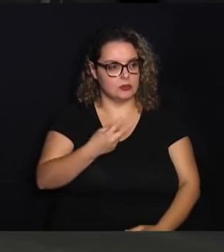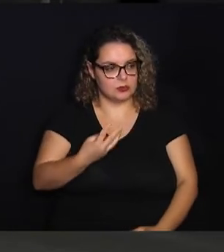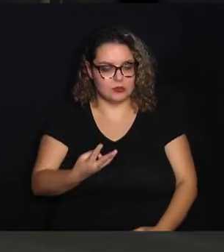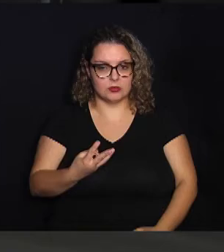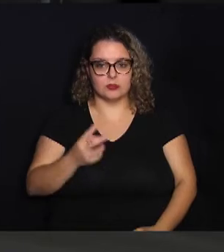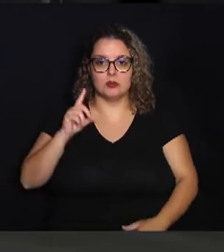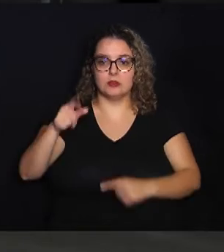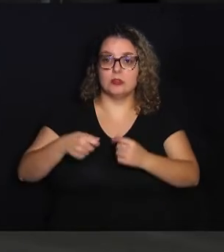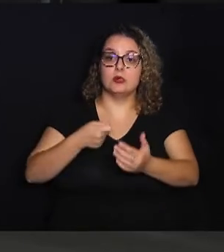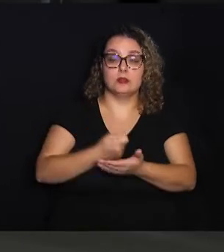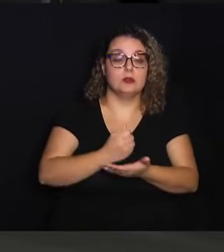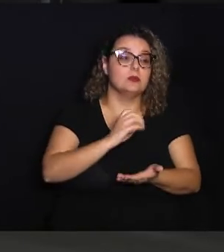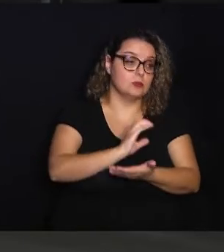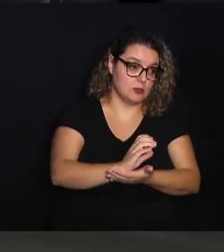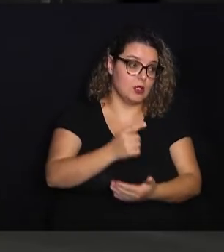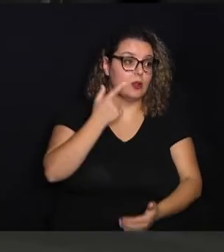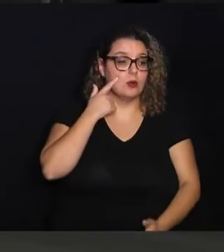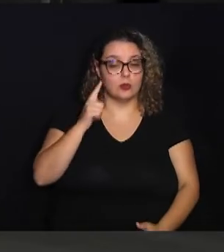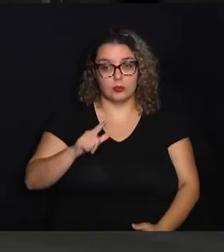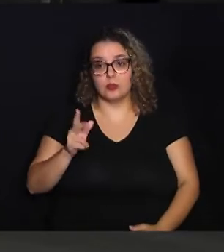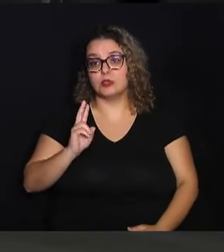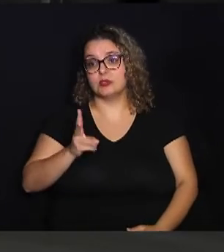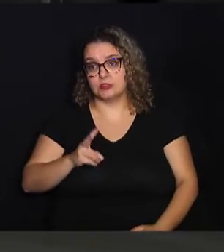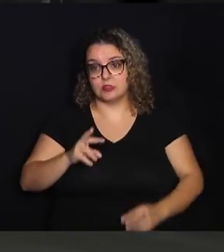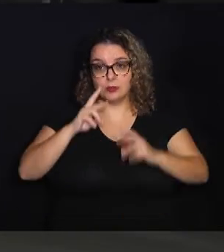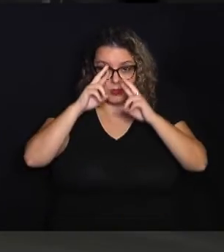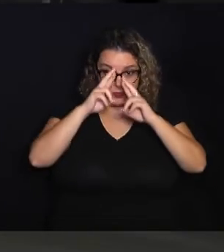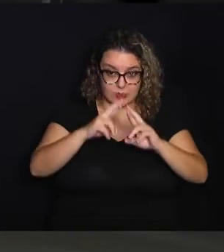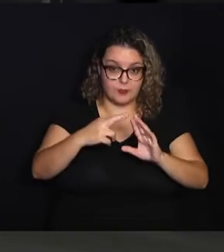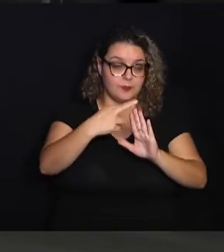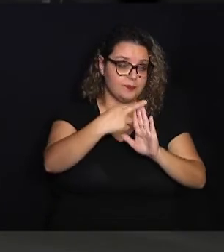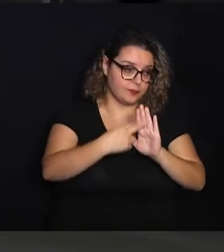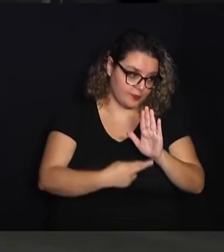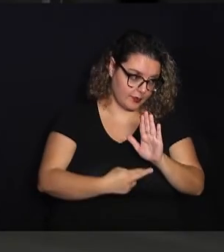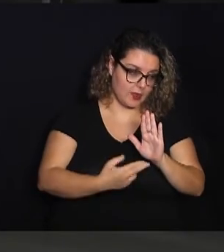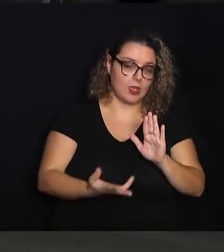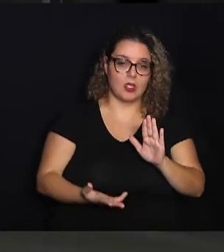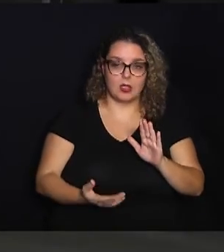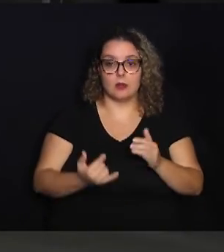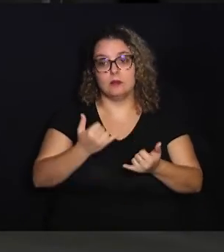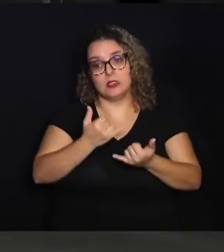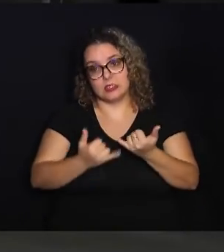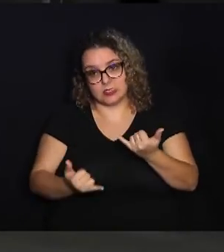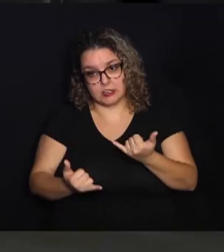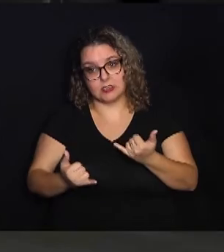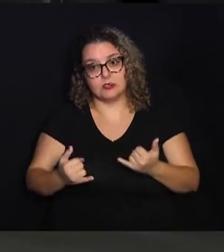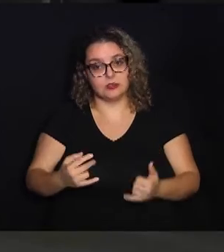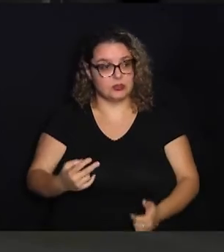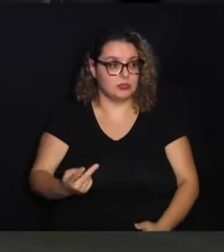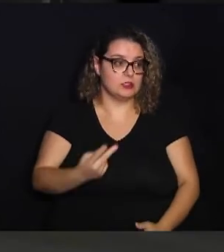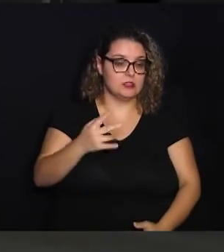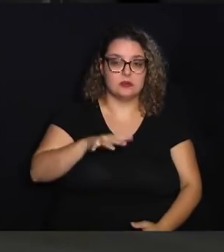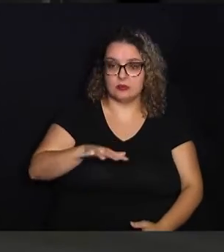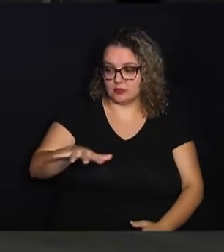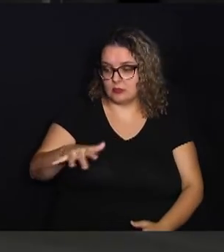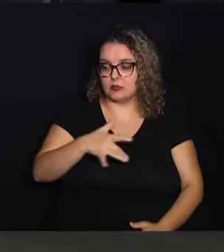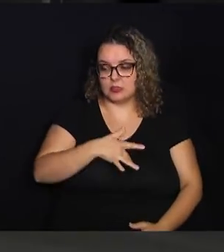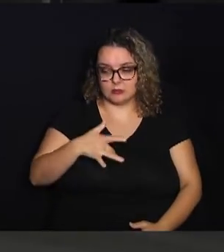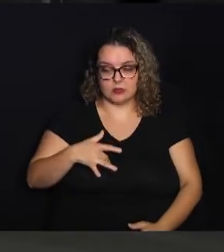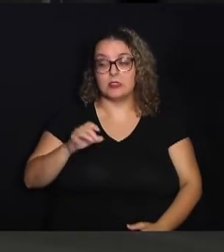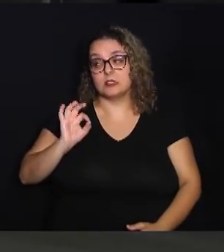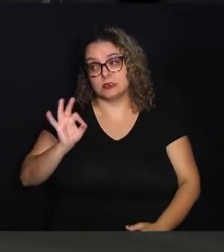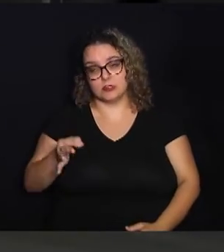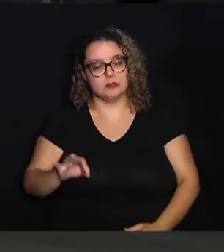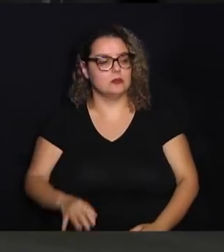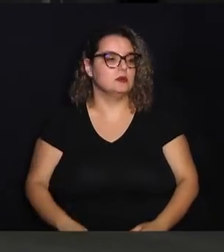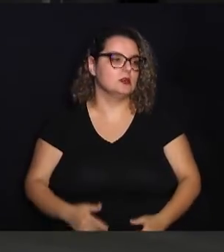emendas impositivas, claro, sempre respeitando a regra de que metade desse valor vai para a saúde e a outra